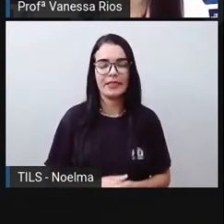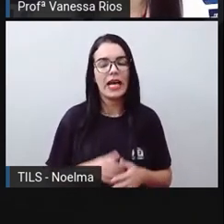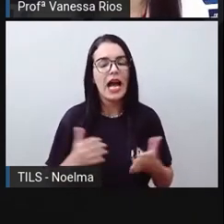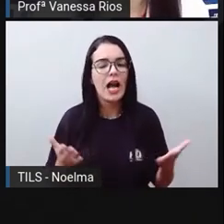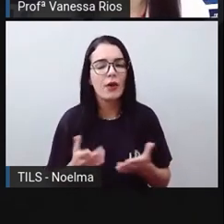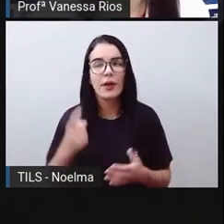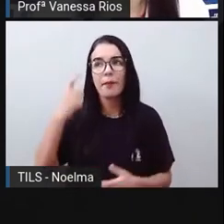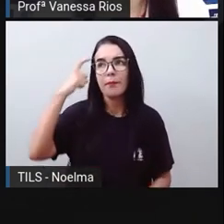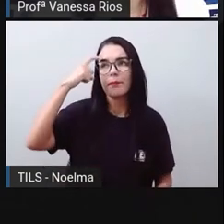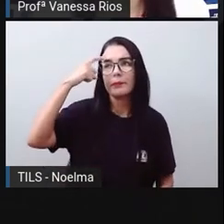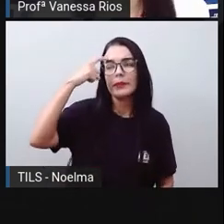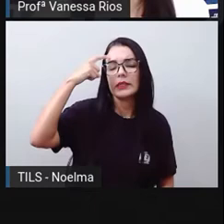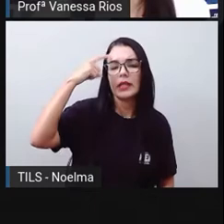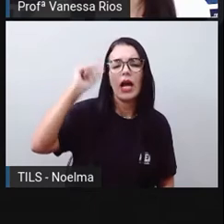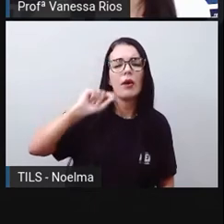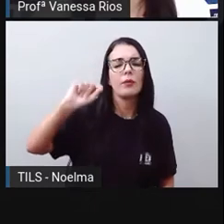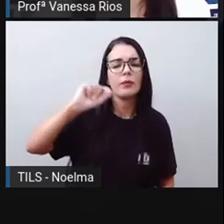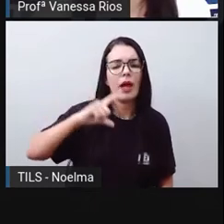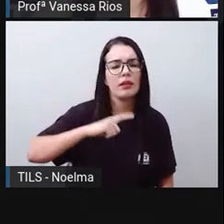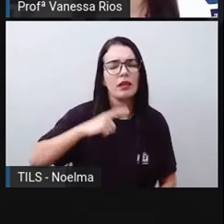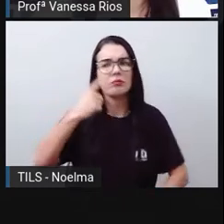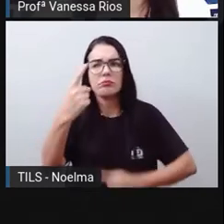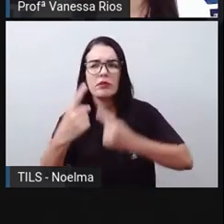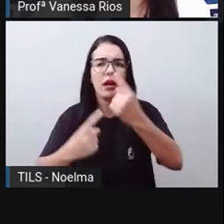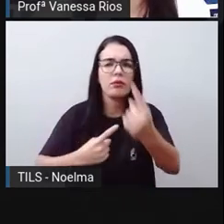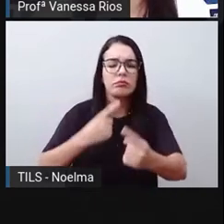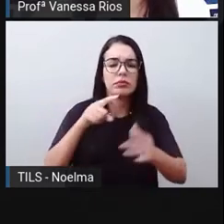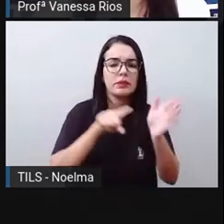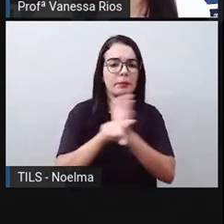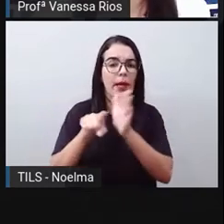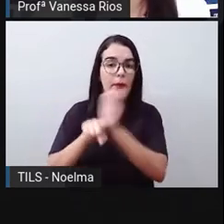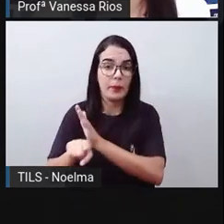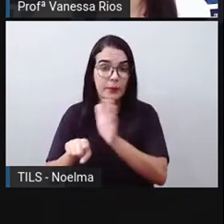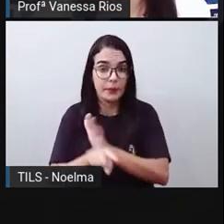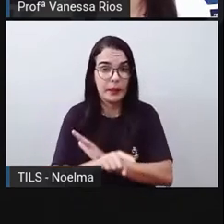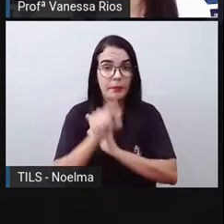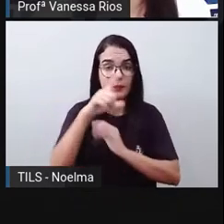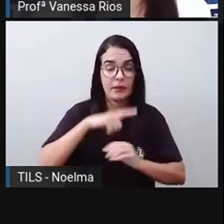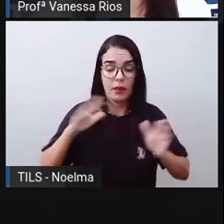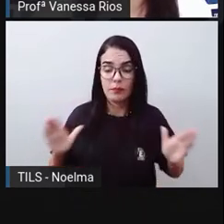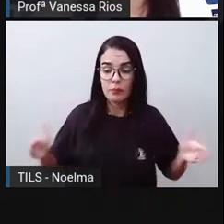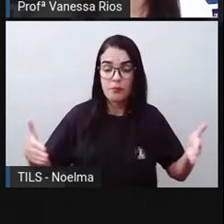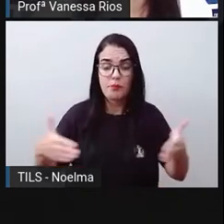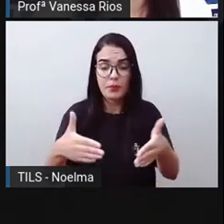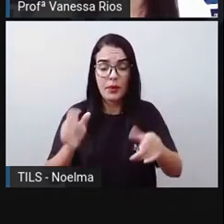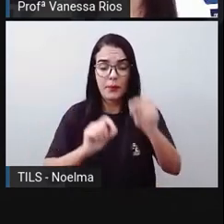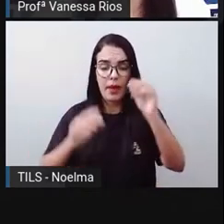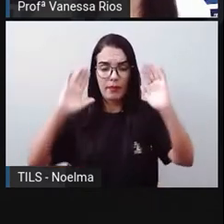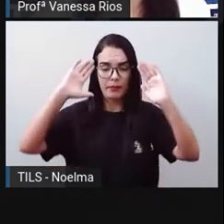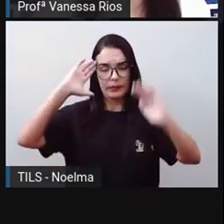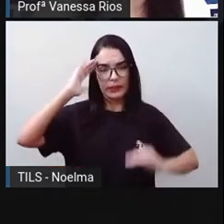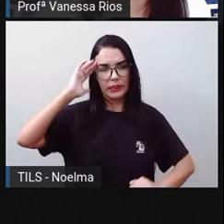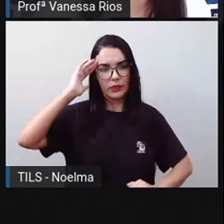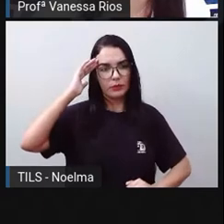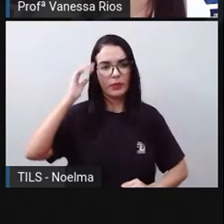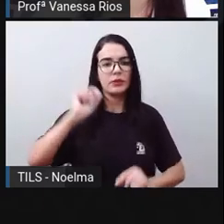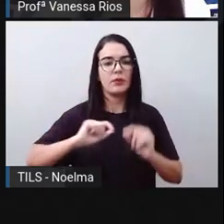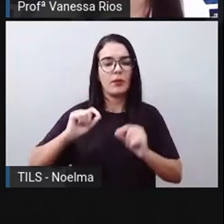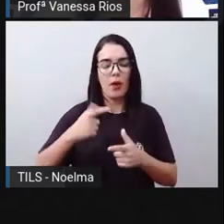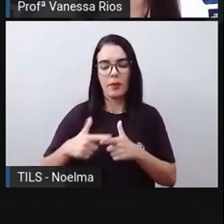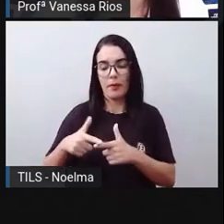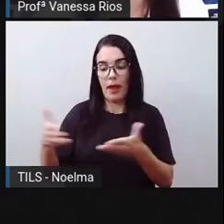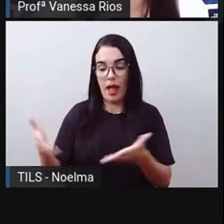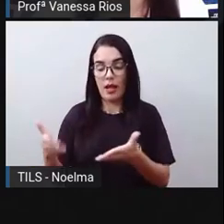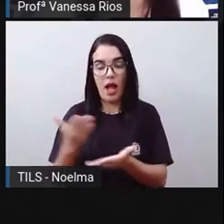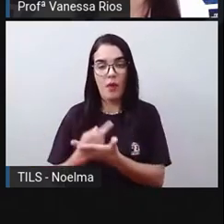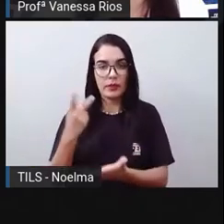Aí, para pensar, para colocar aqui alguns questionamentos, né, para direcionar o nosso entendimento sobre esta